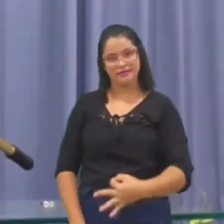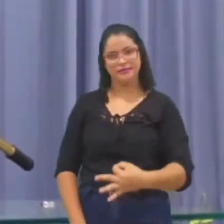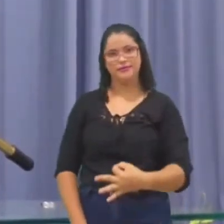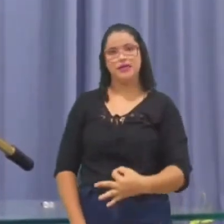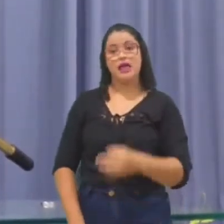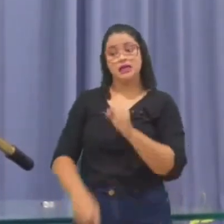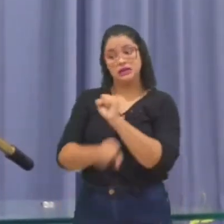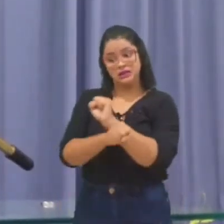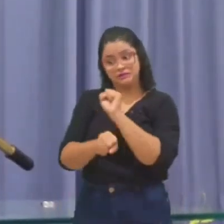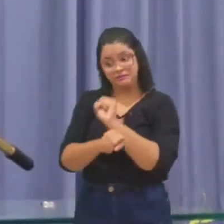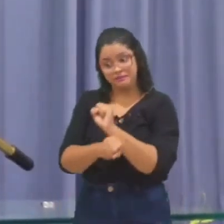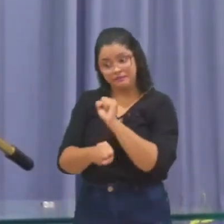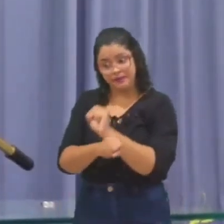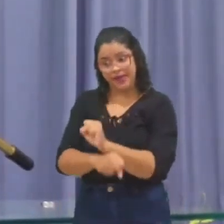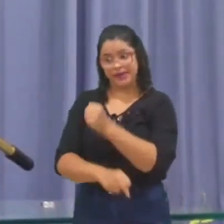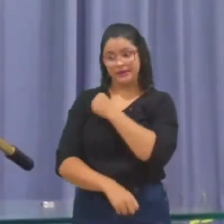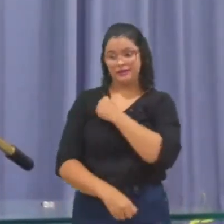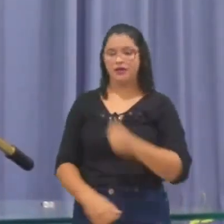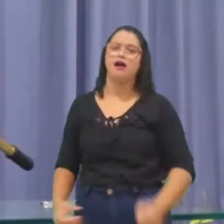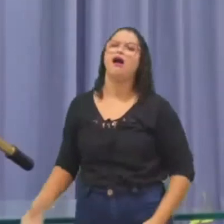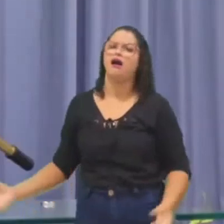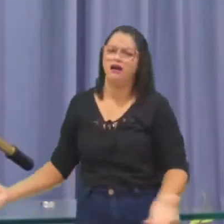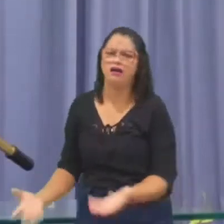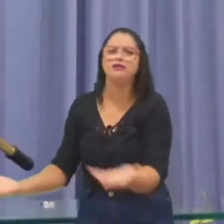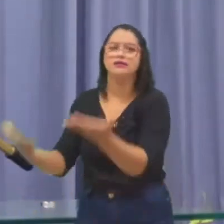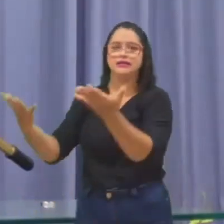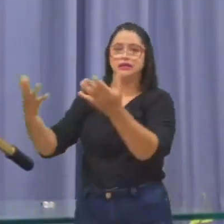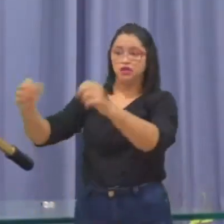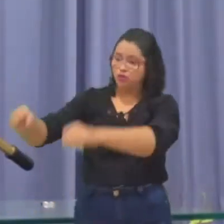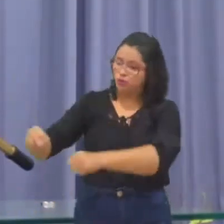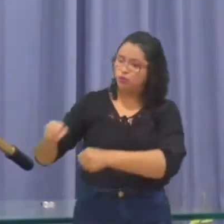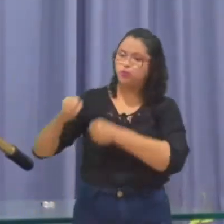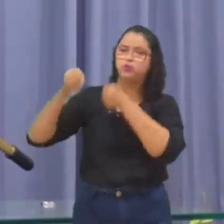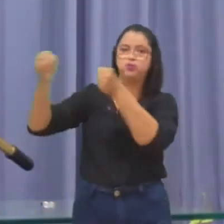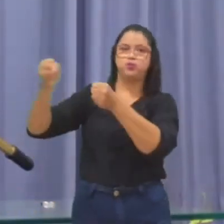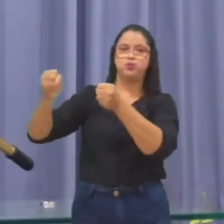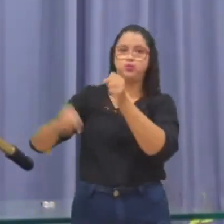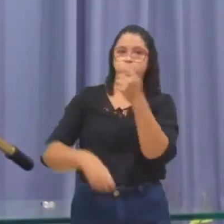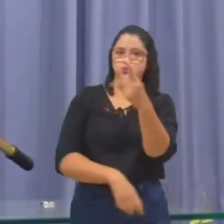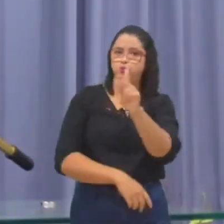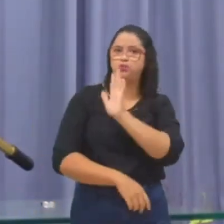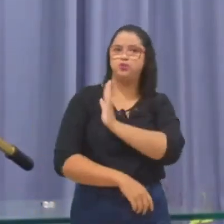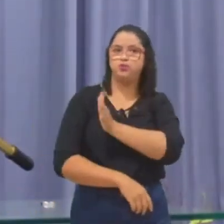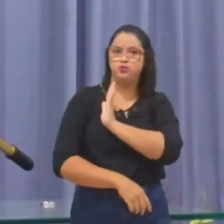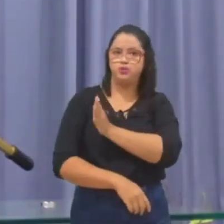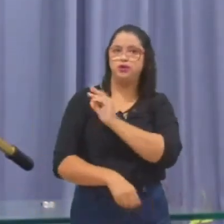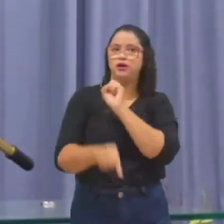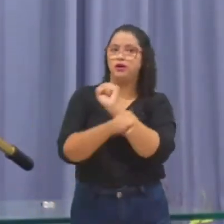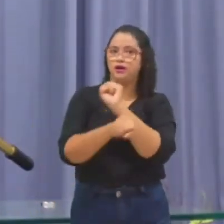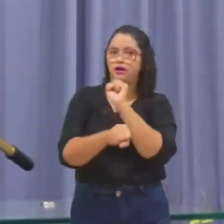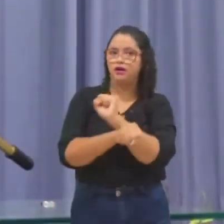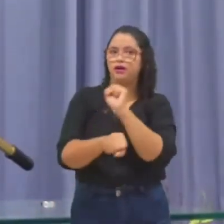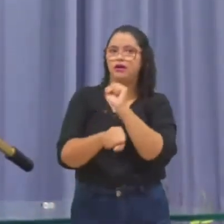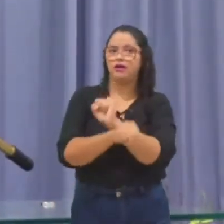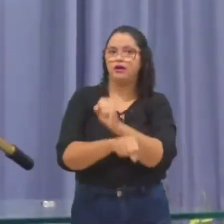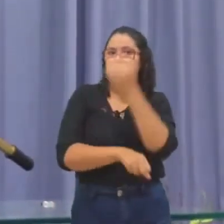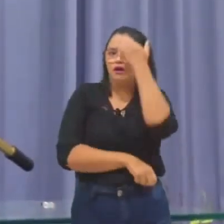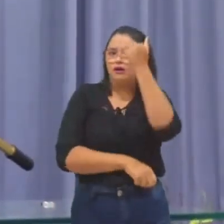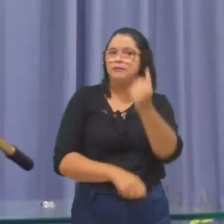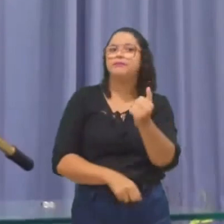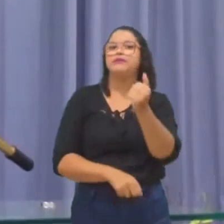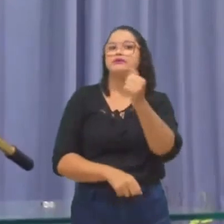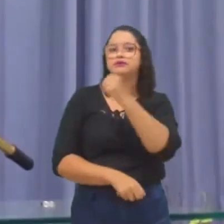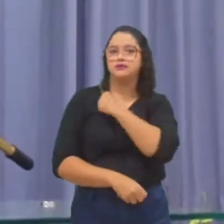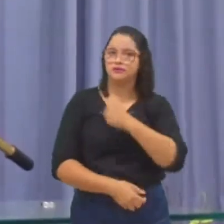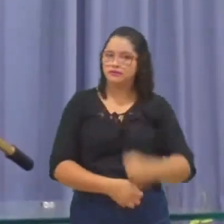pelo Senhor, tem bom ânimo e fortifique-se o teu coração. Espera, pois, pelo